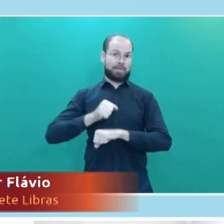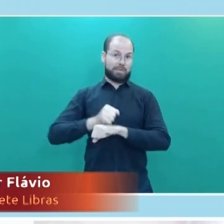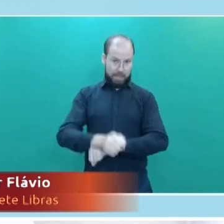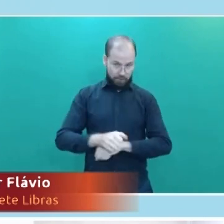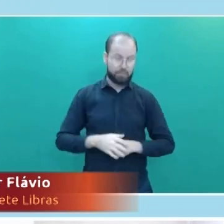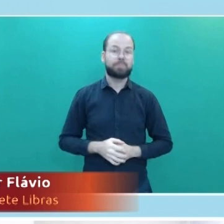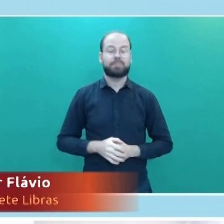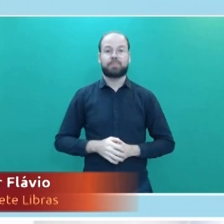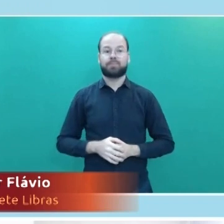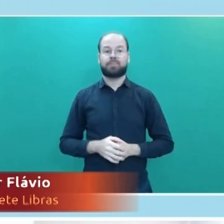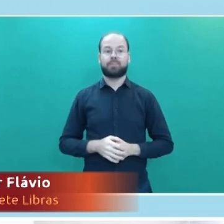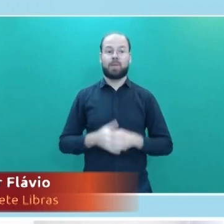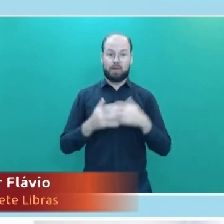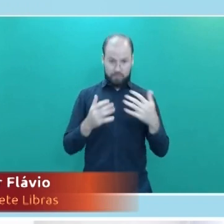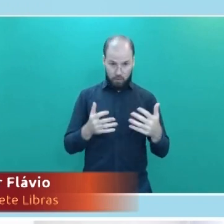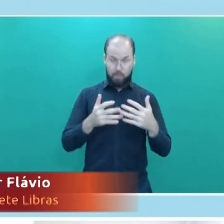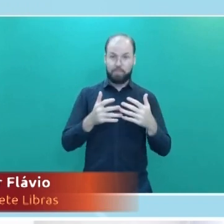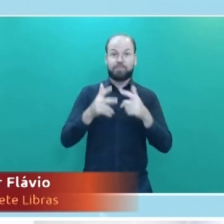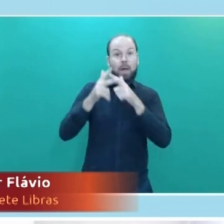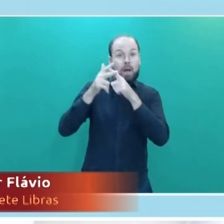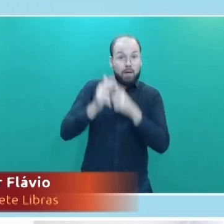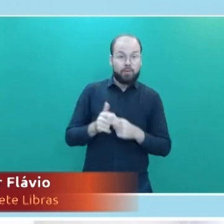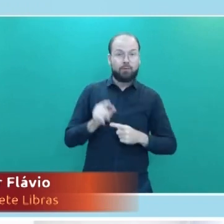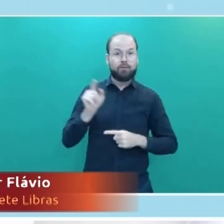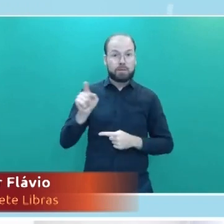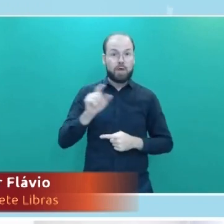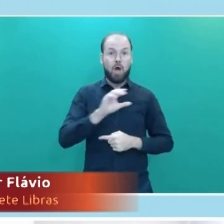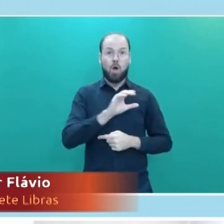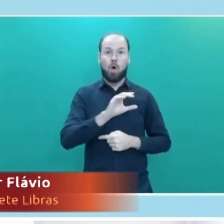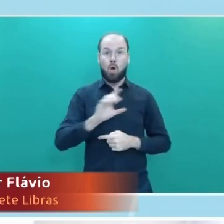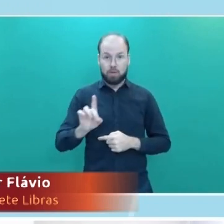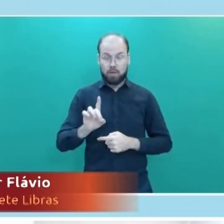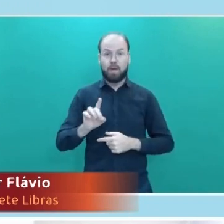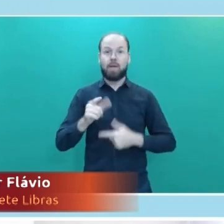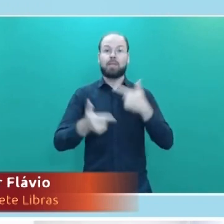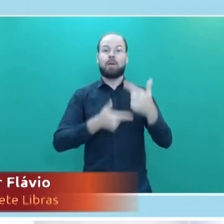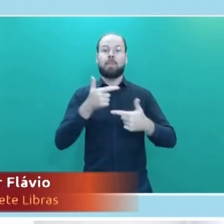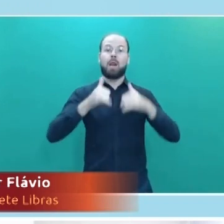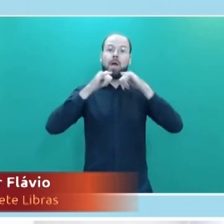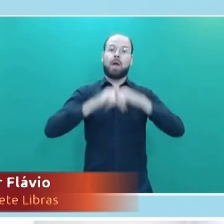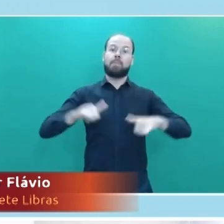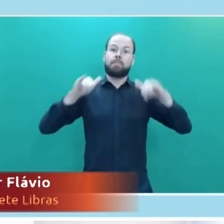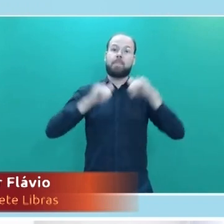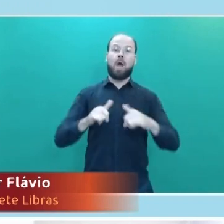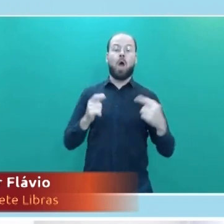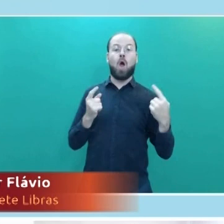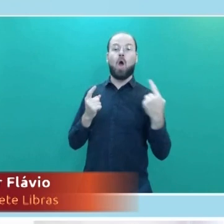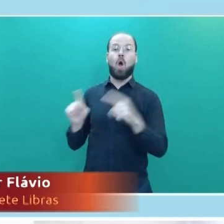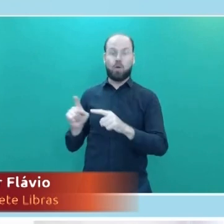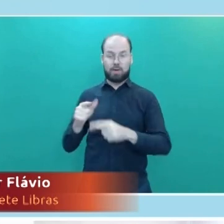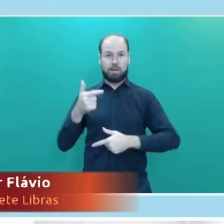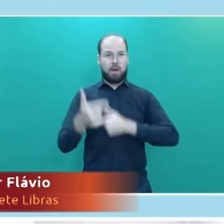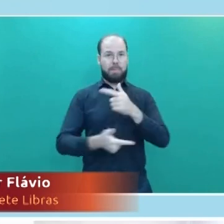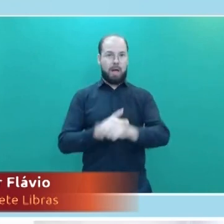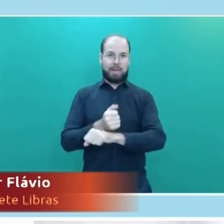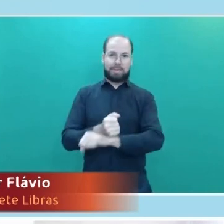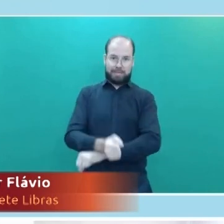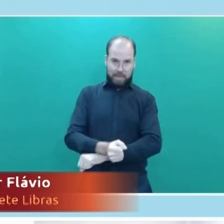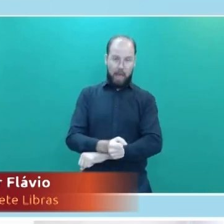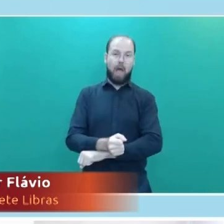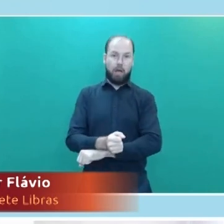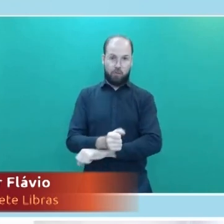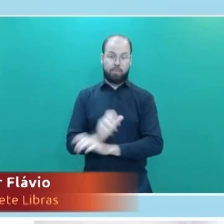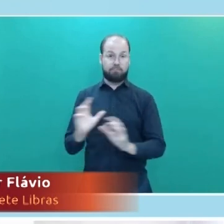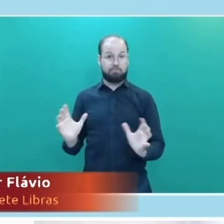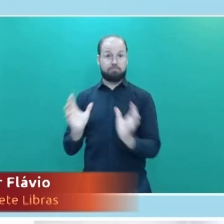é o coordenador da campanha contra o trabalho escravo promovida pela Comissão Pastoral da Terra, né? Exatamente. Tá